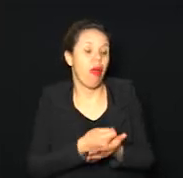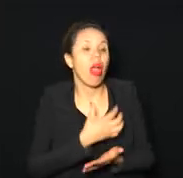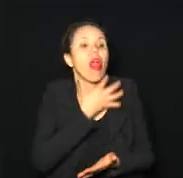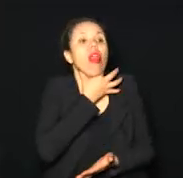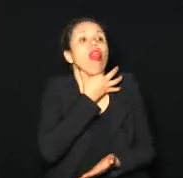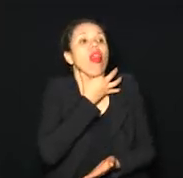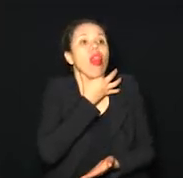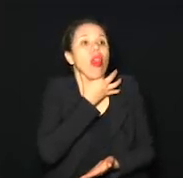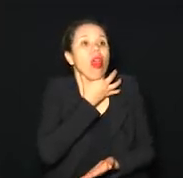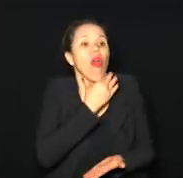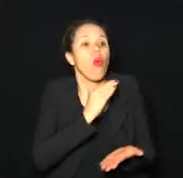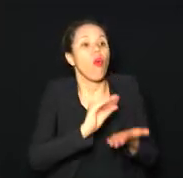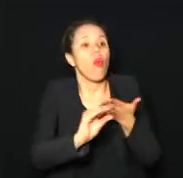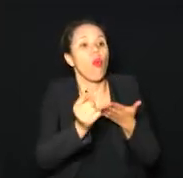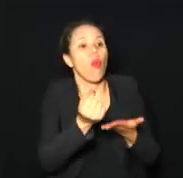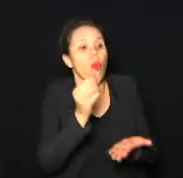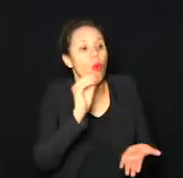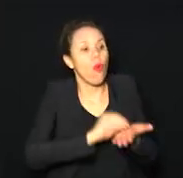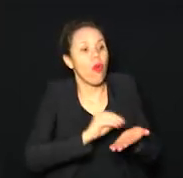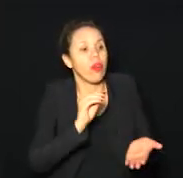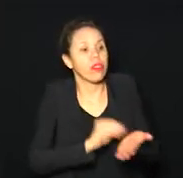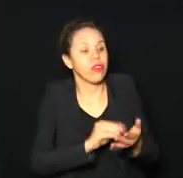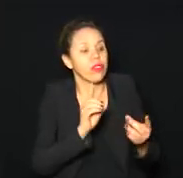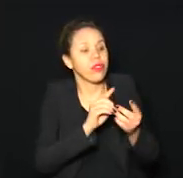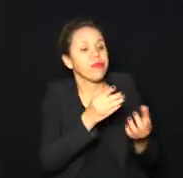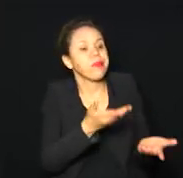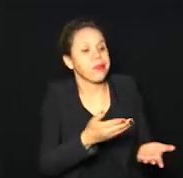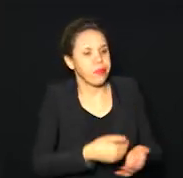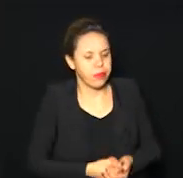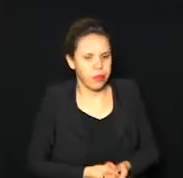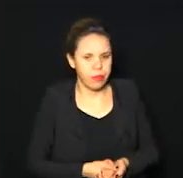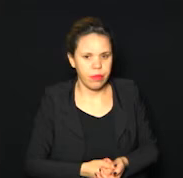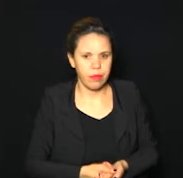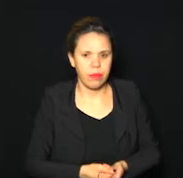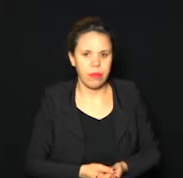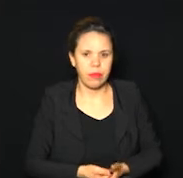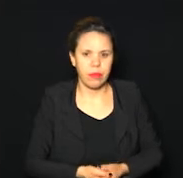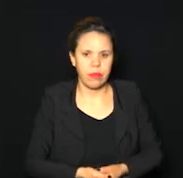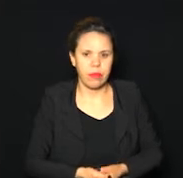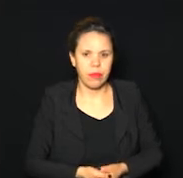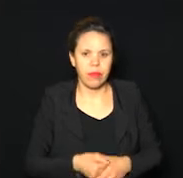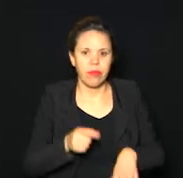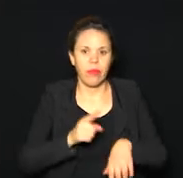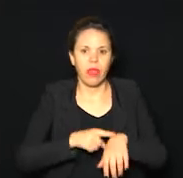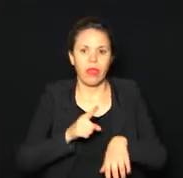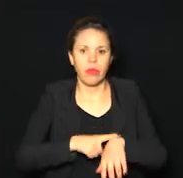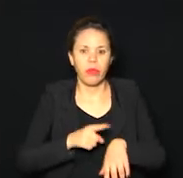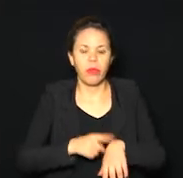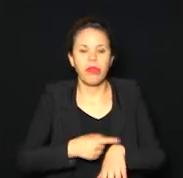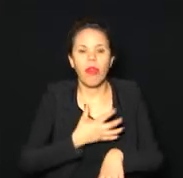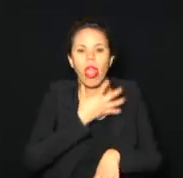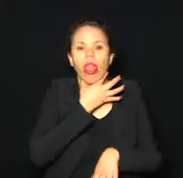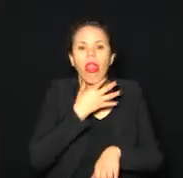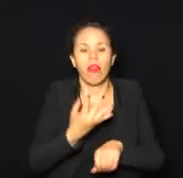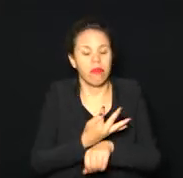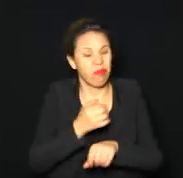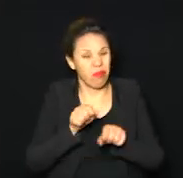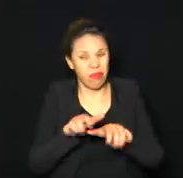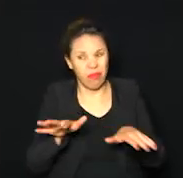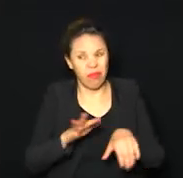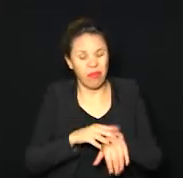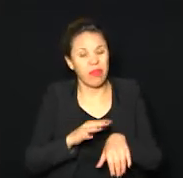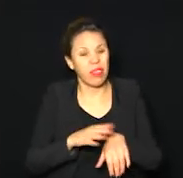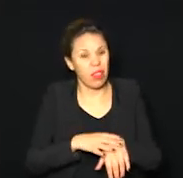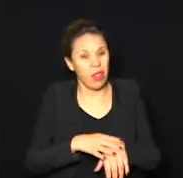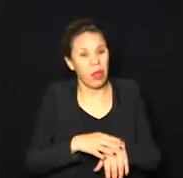a diferença aí do custo desse atendimento. Nesse momento de crise da pandemia, isso se acentuou